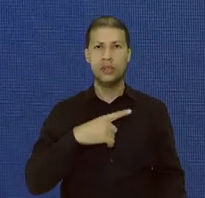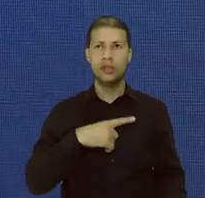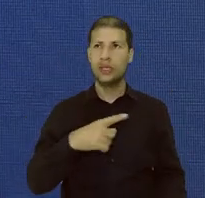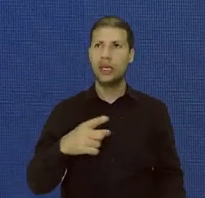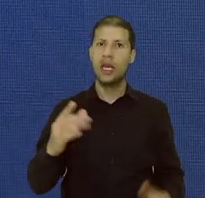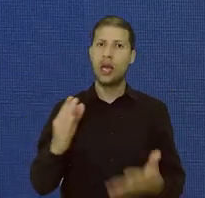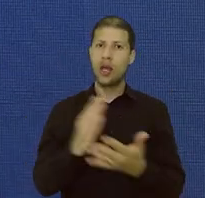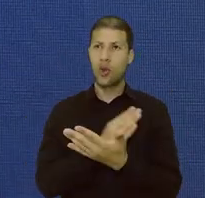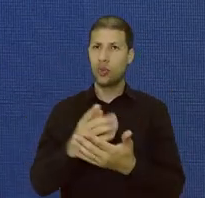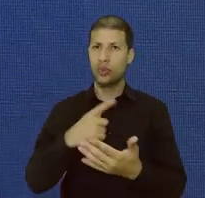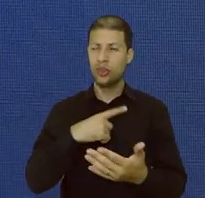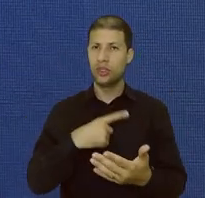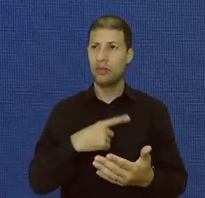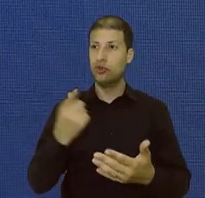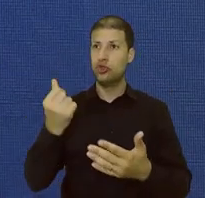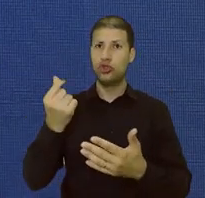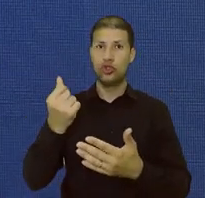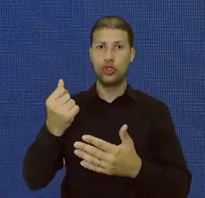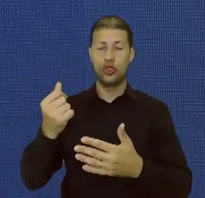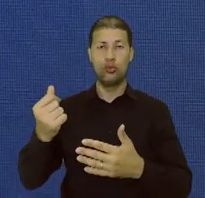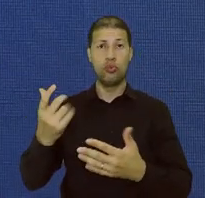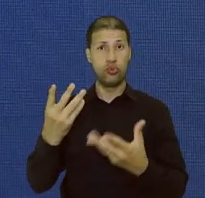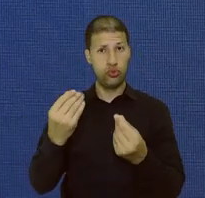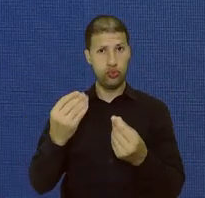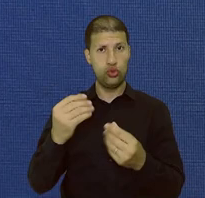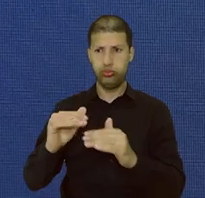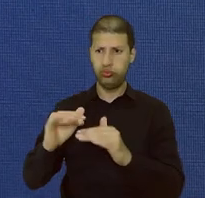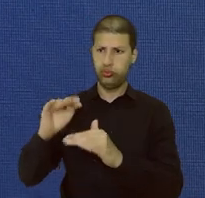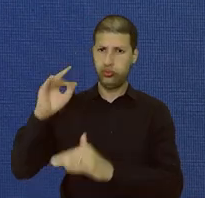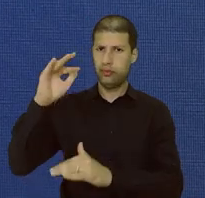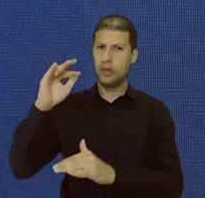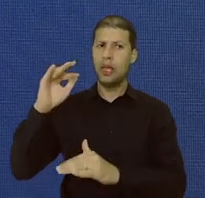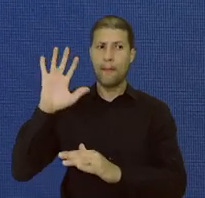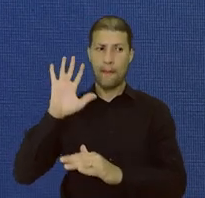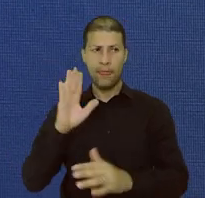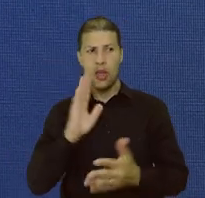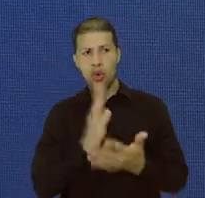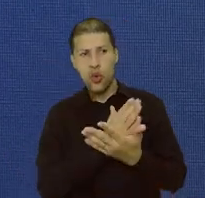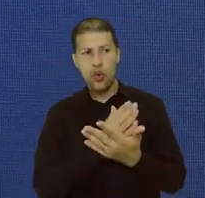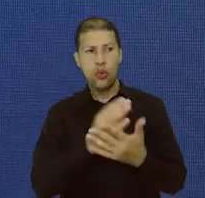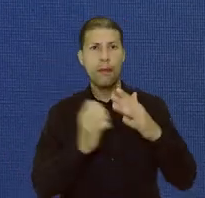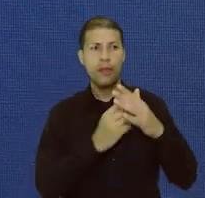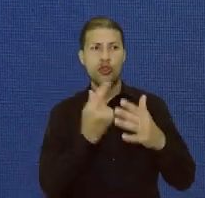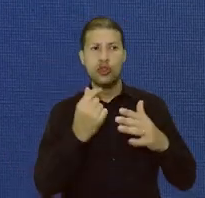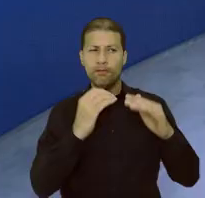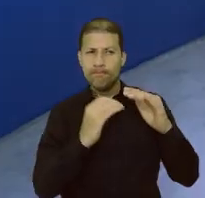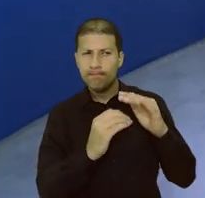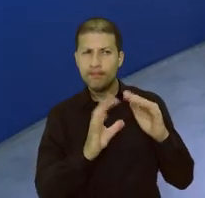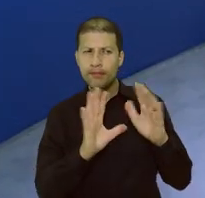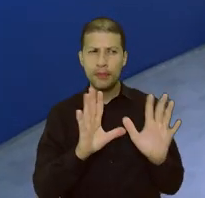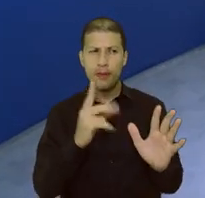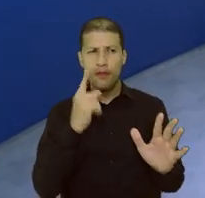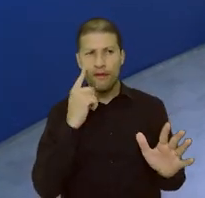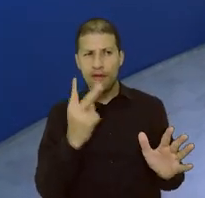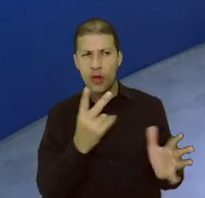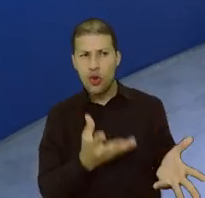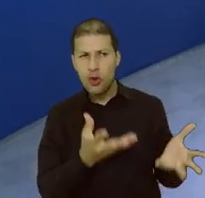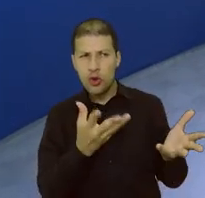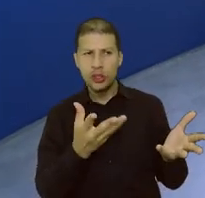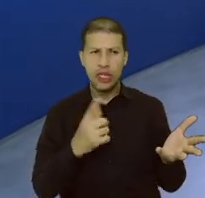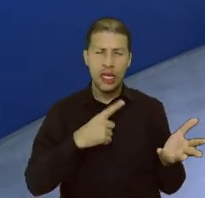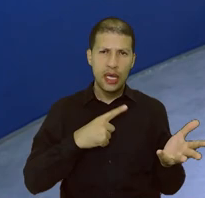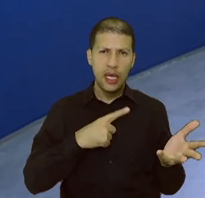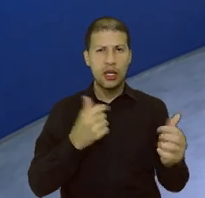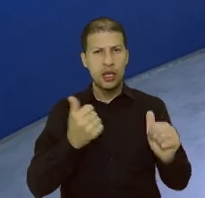liquidez algumas empresas para a gente investir a gente teve que ser mais flexível muitas vezes não vale ation porque tinha ou